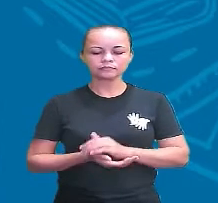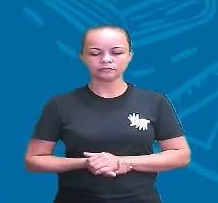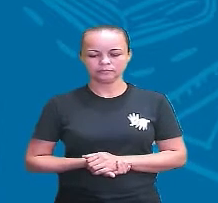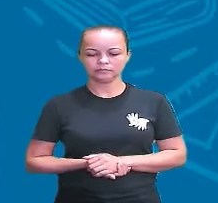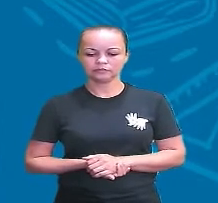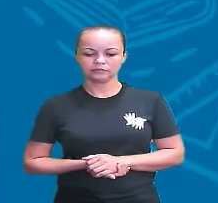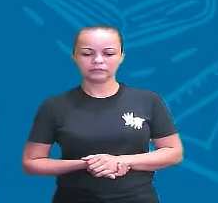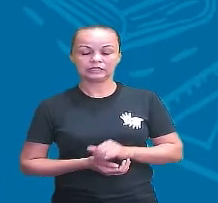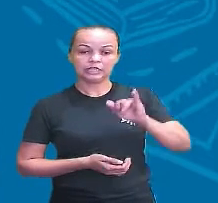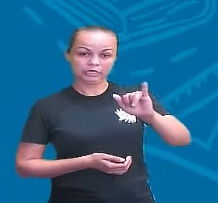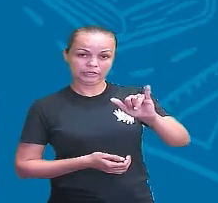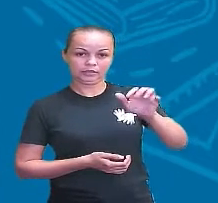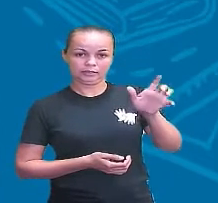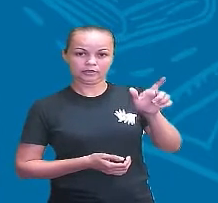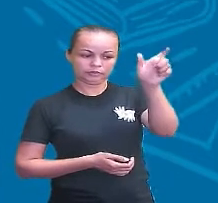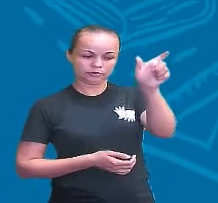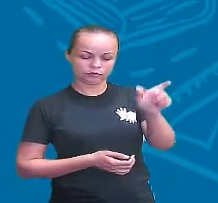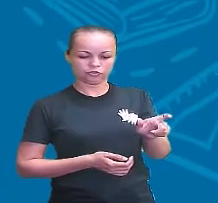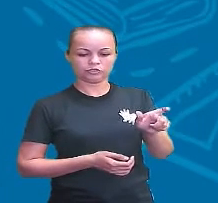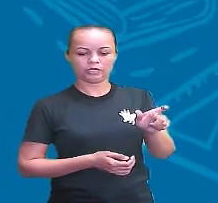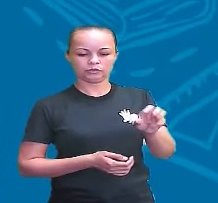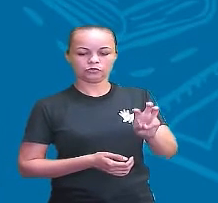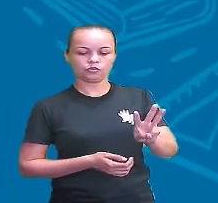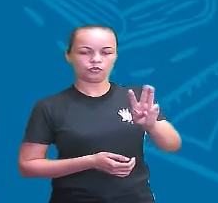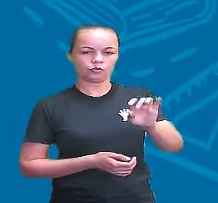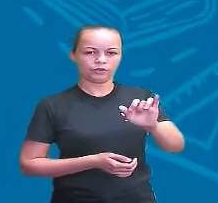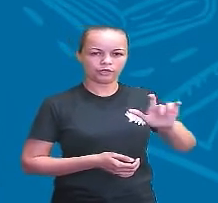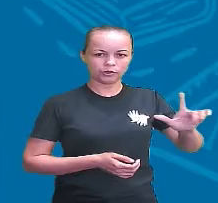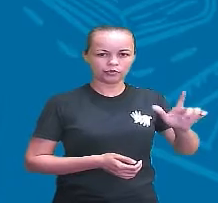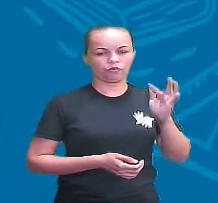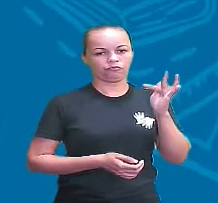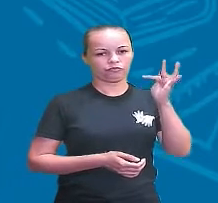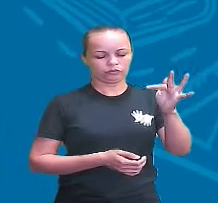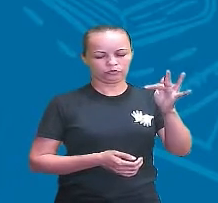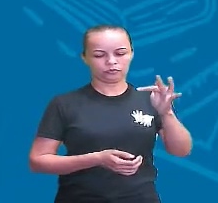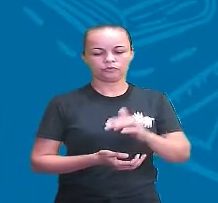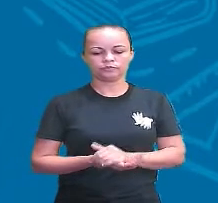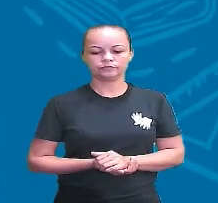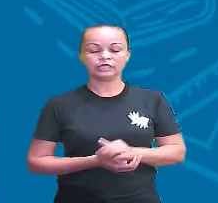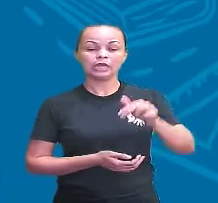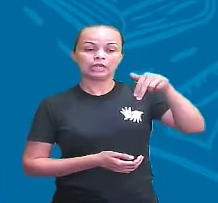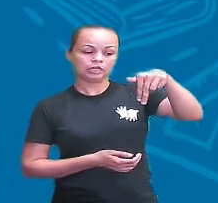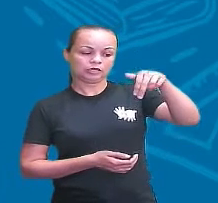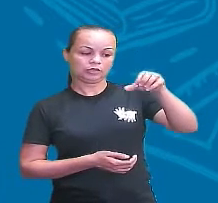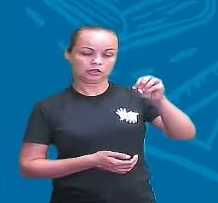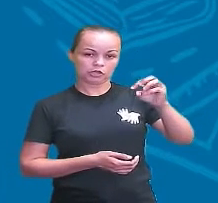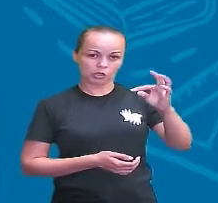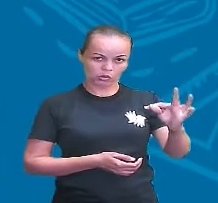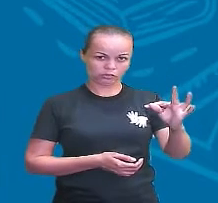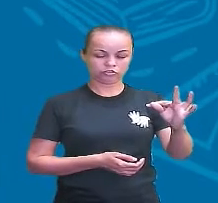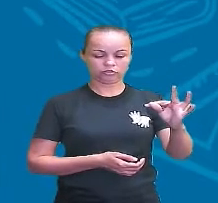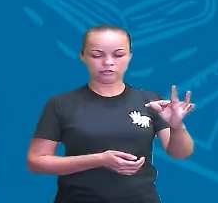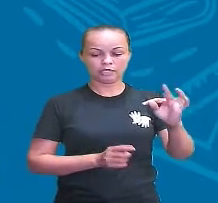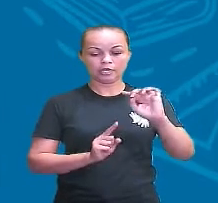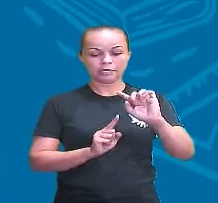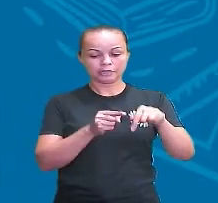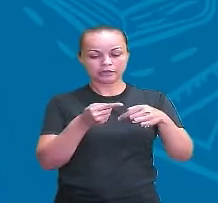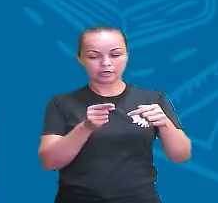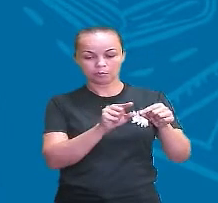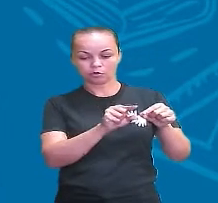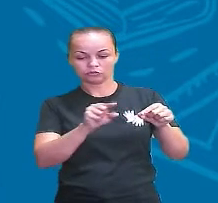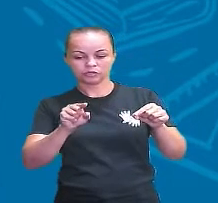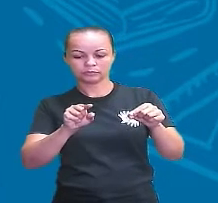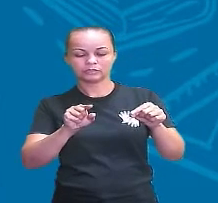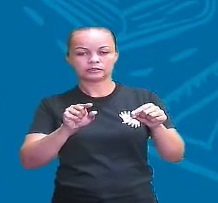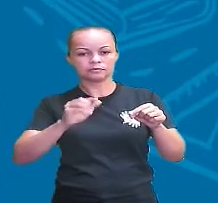é o sujeito, o will aí, que é a partícula que vai dar futuro, not, para dar negação à tua frase. Depois temos o